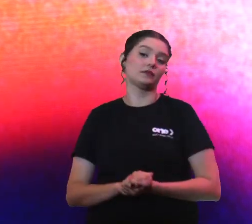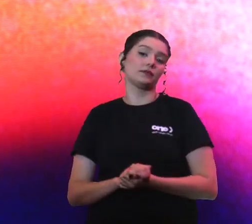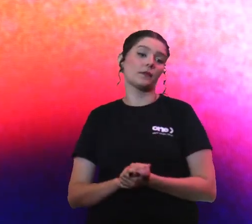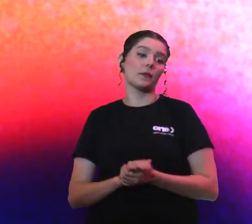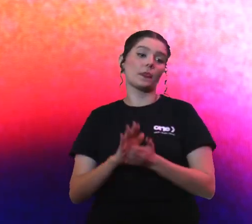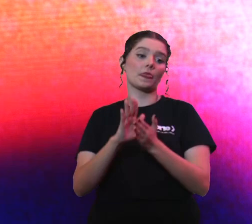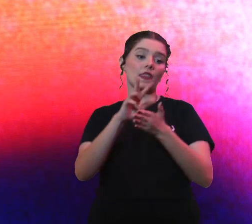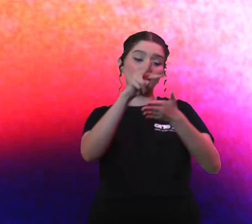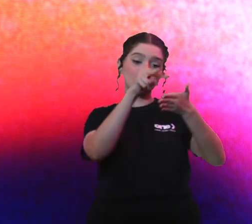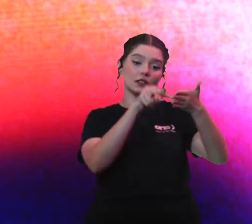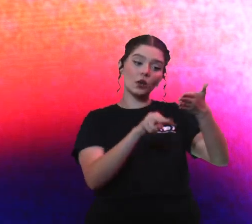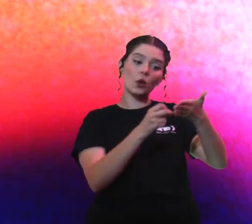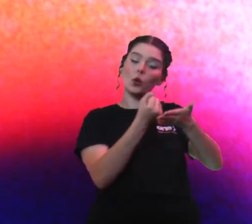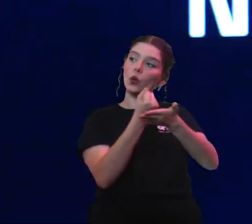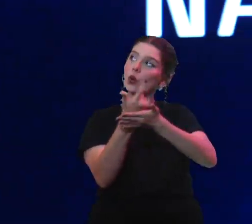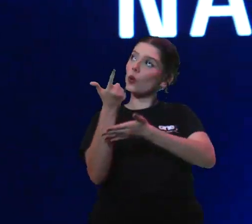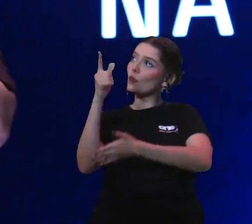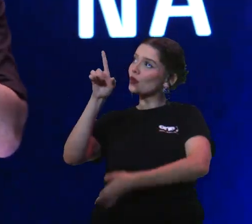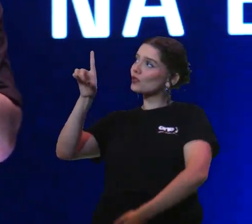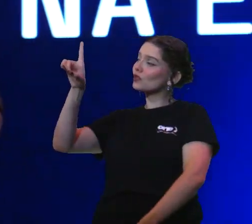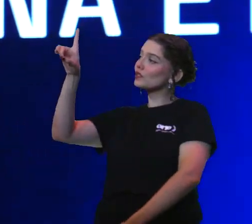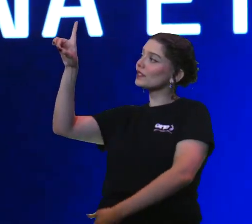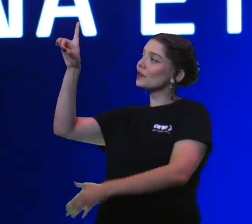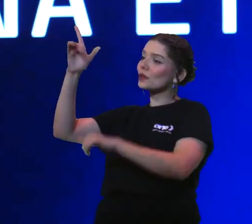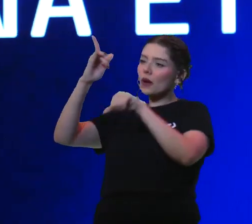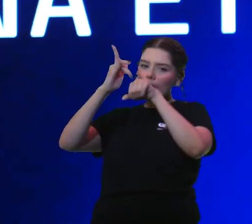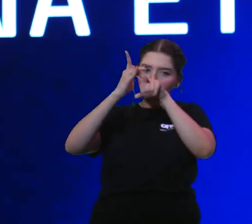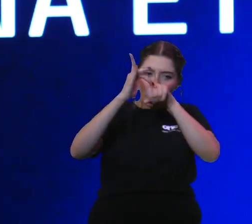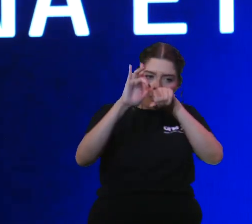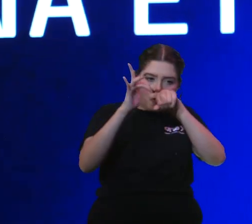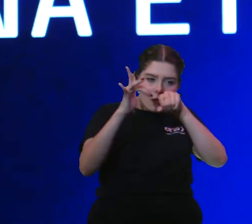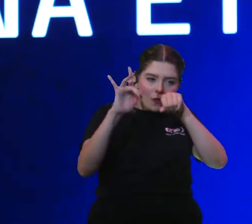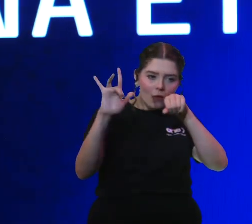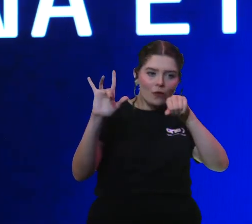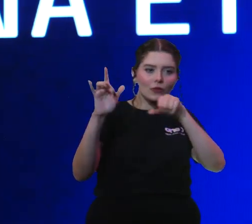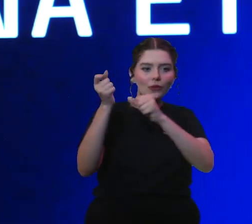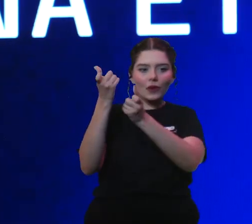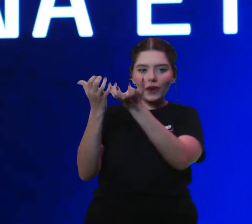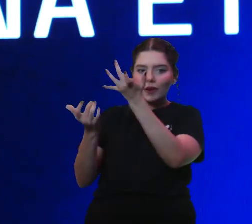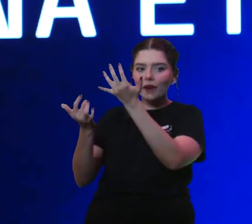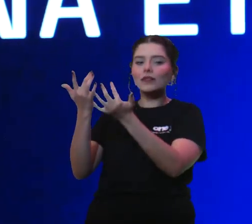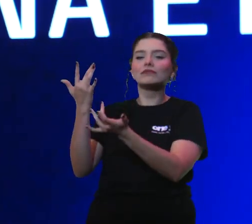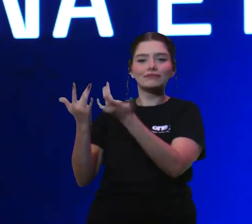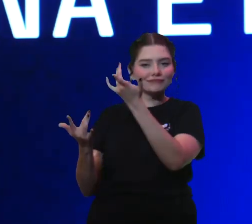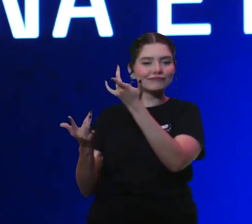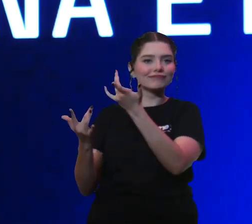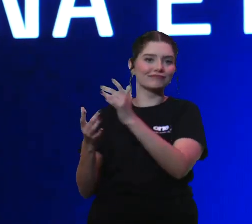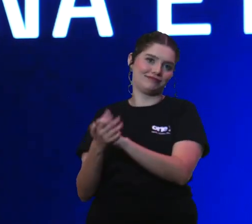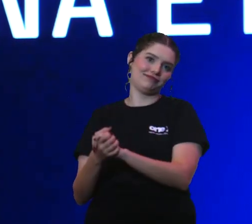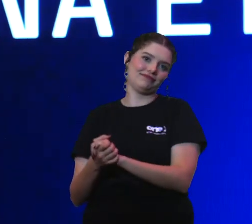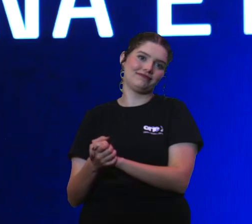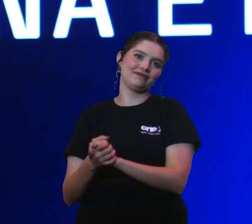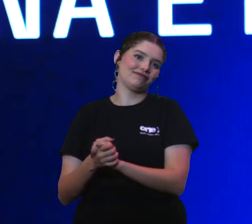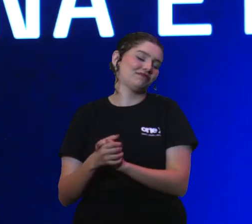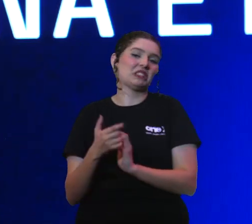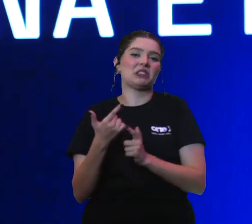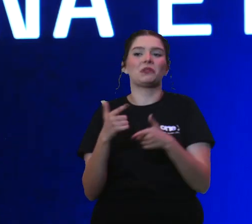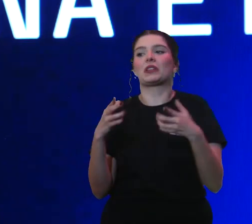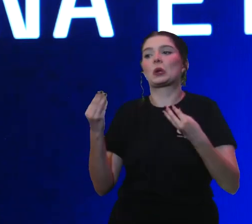texto vai dizer, compre de mim ouro refinado. Esse ouro não tem dinheiro no mundo que possa